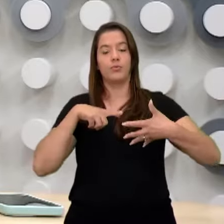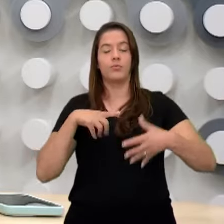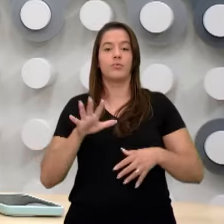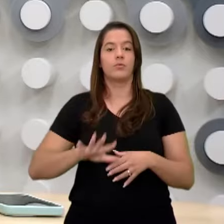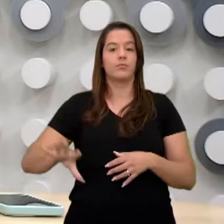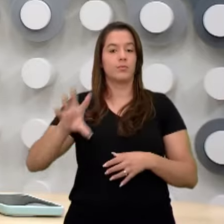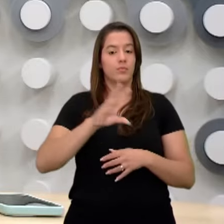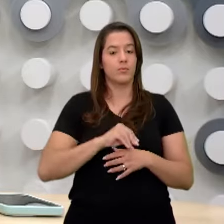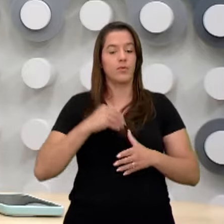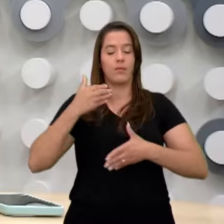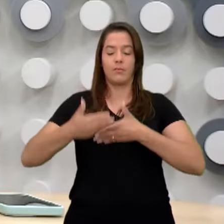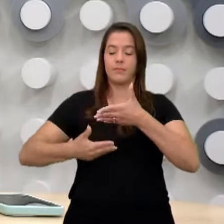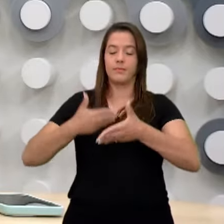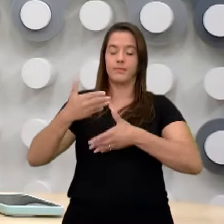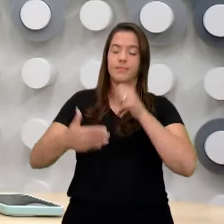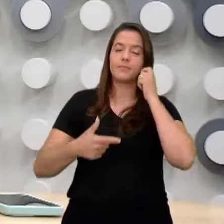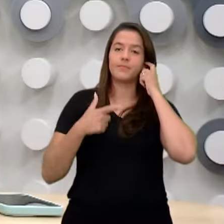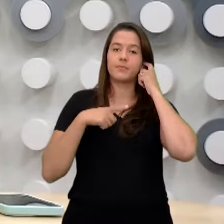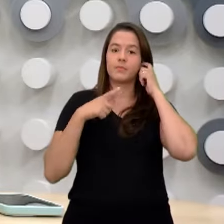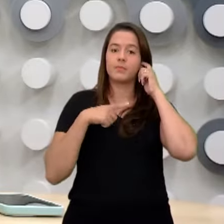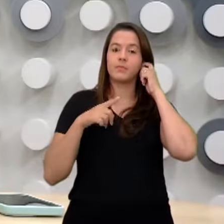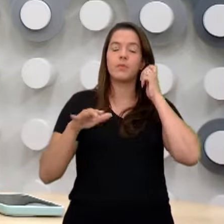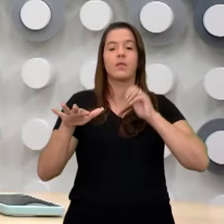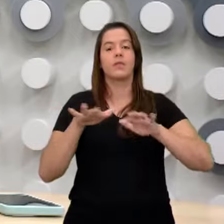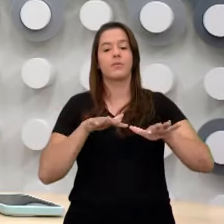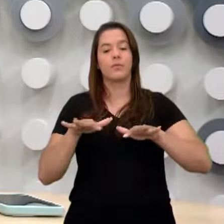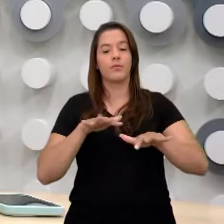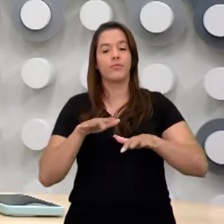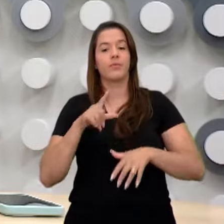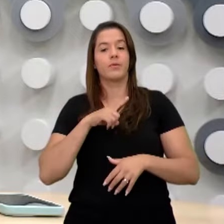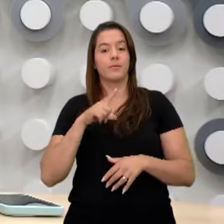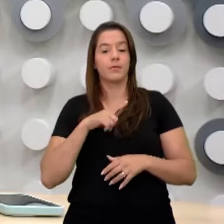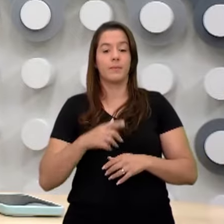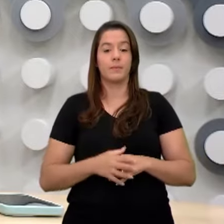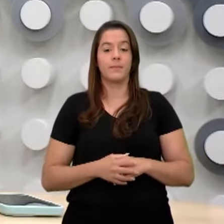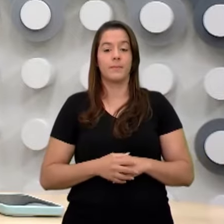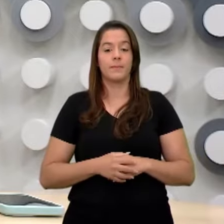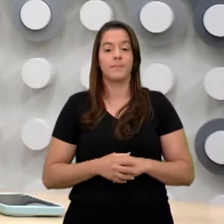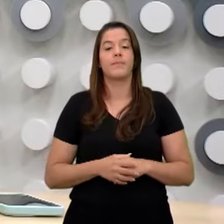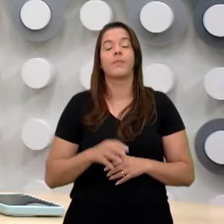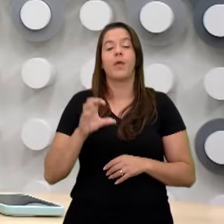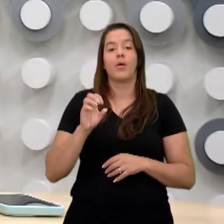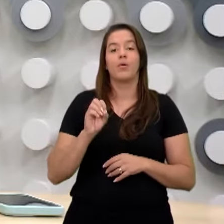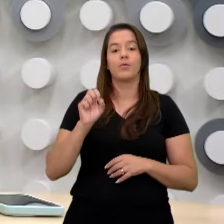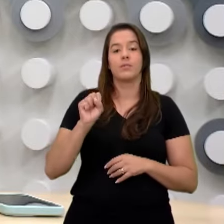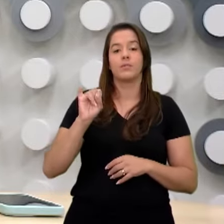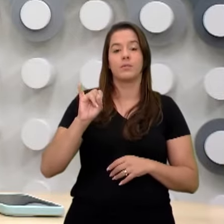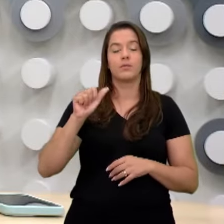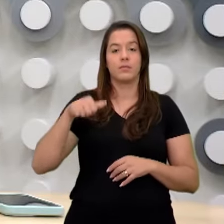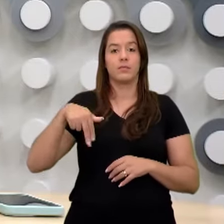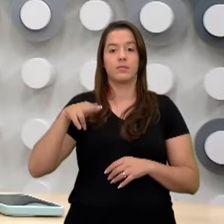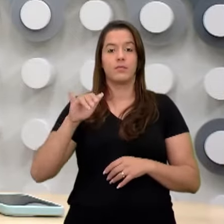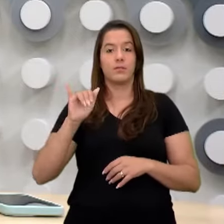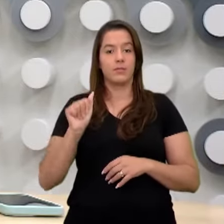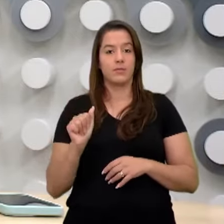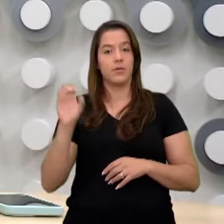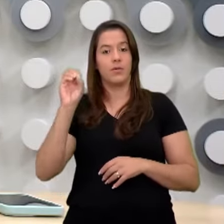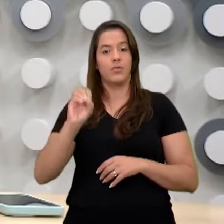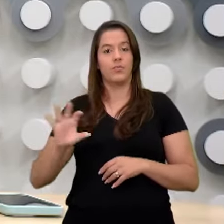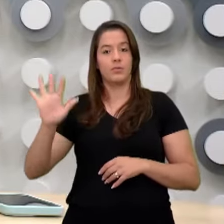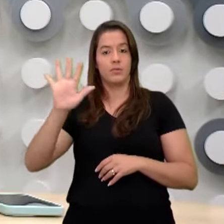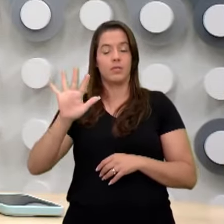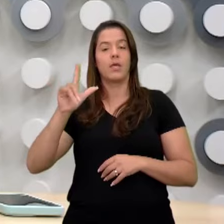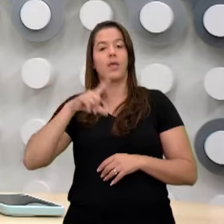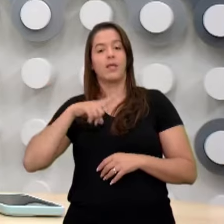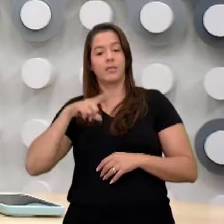continentes lentamente estão aí se movimentando aí. Por exemplo, a Oceania, né, com o passar de milhões e